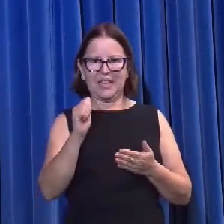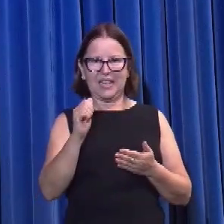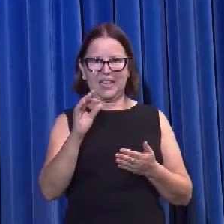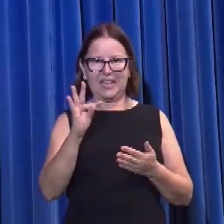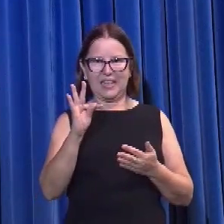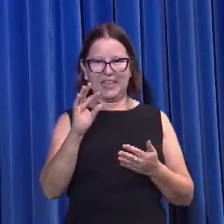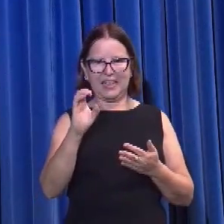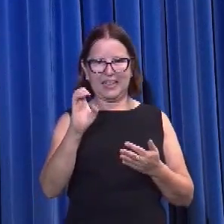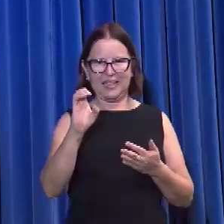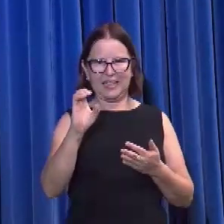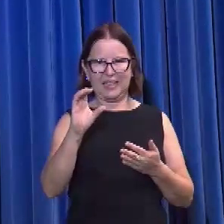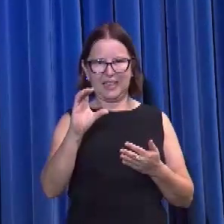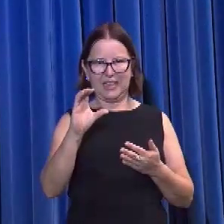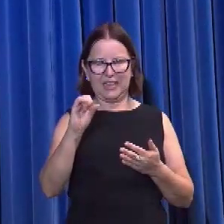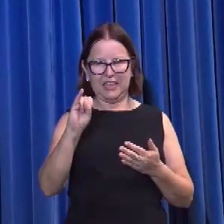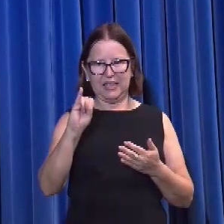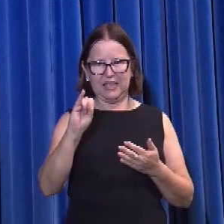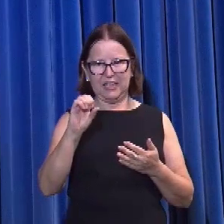Hein?